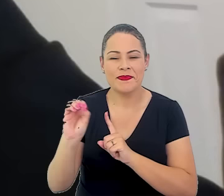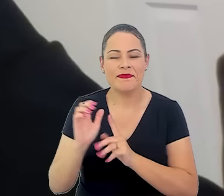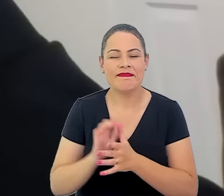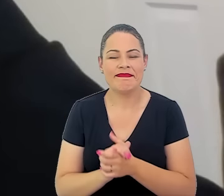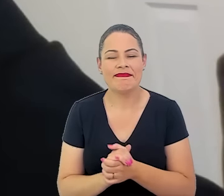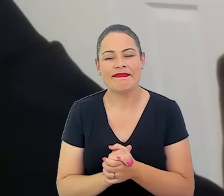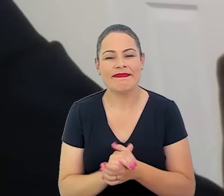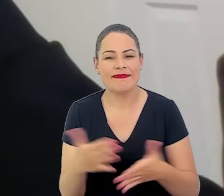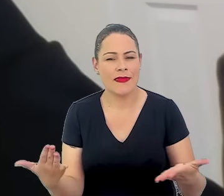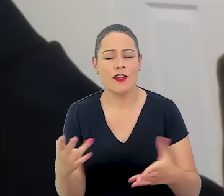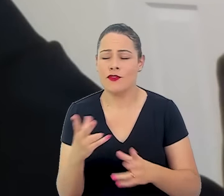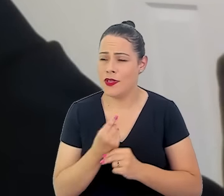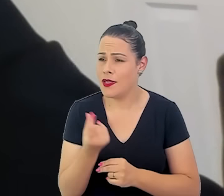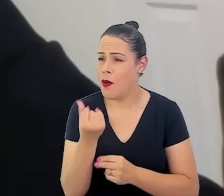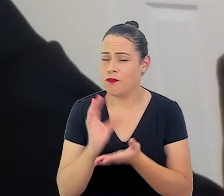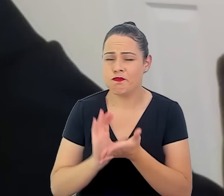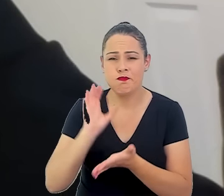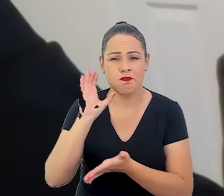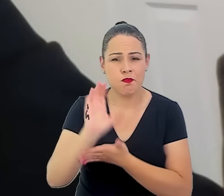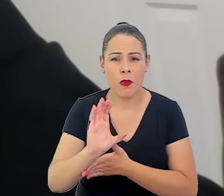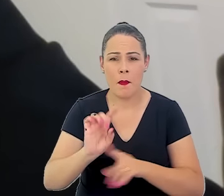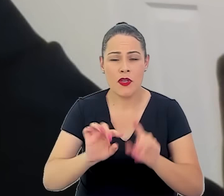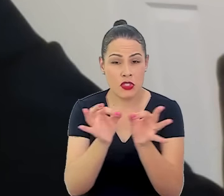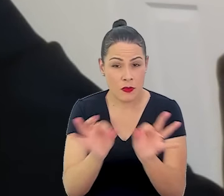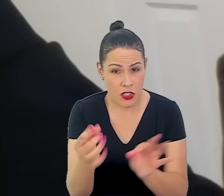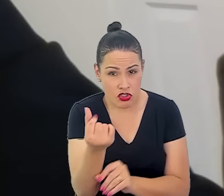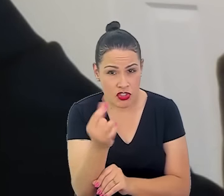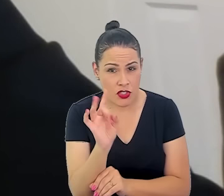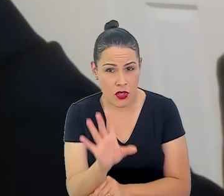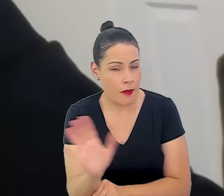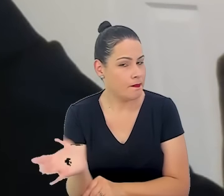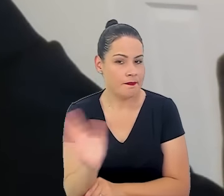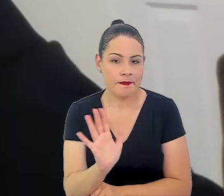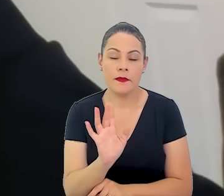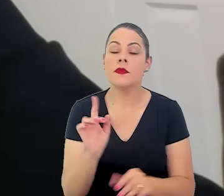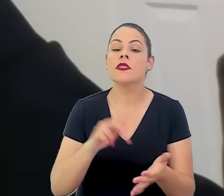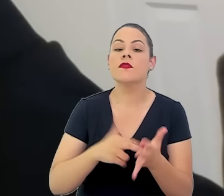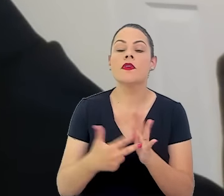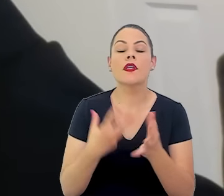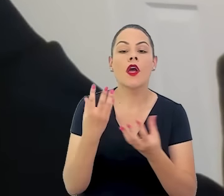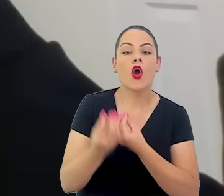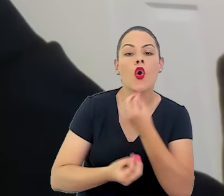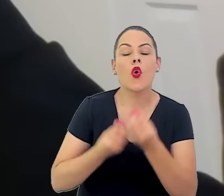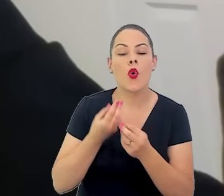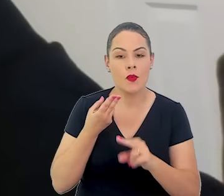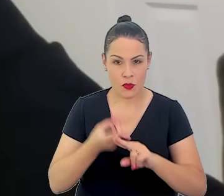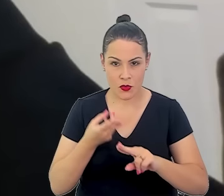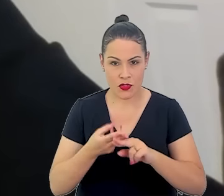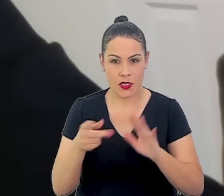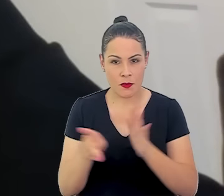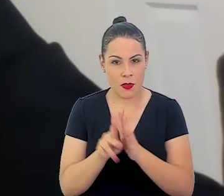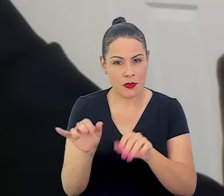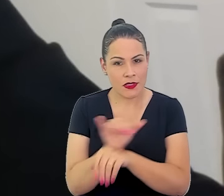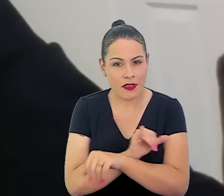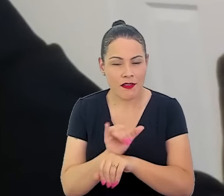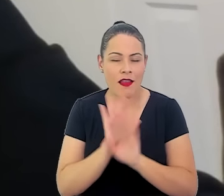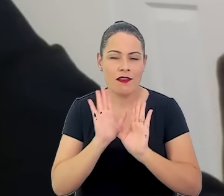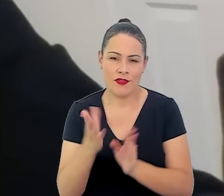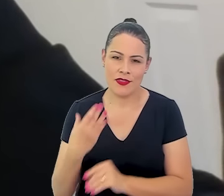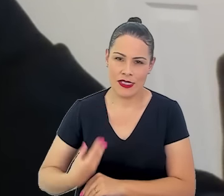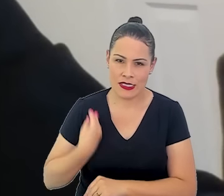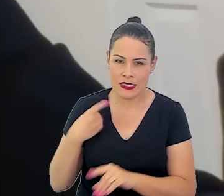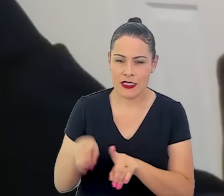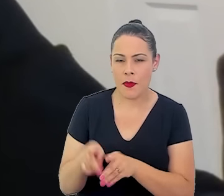é? E é muito dinheiro, mas não é só dinheiro, não é? É como utilizar os recursos